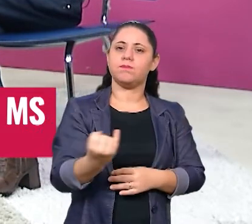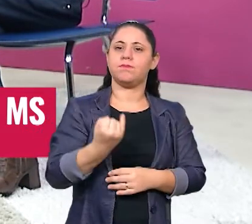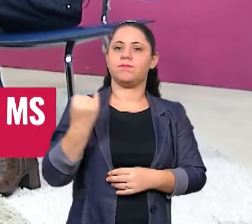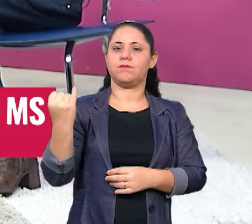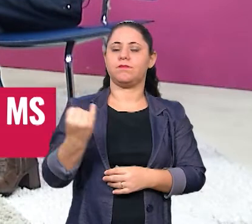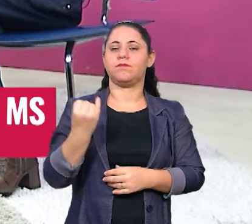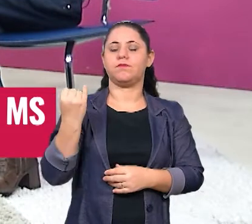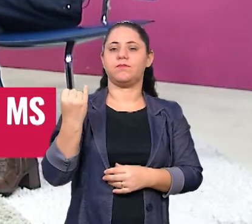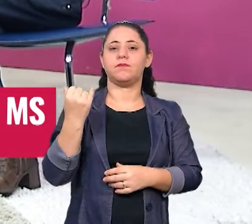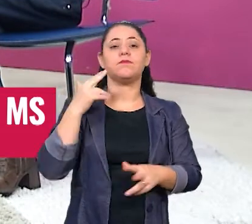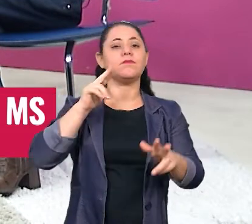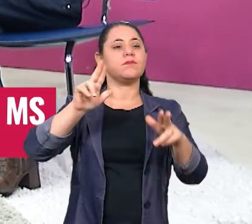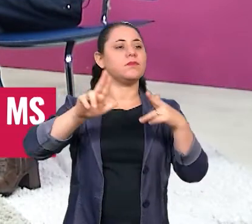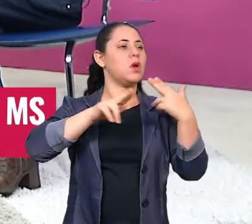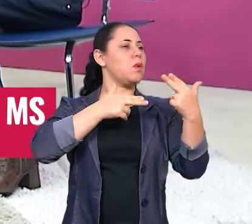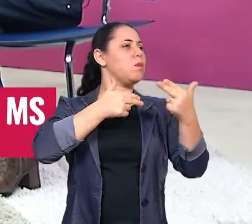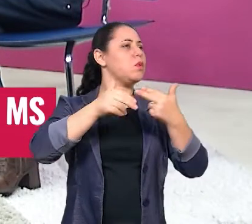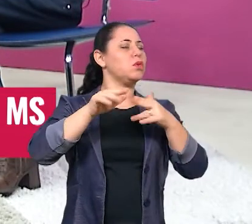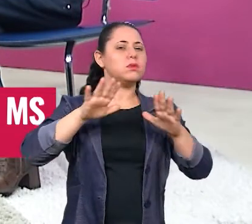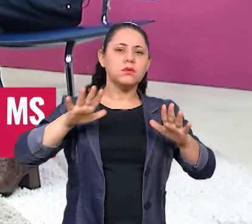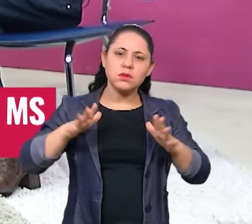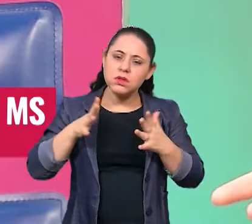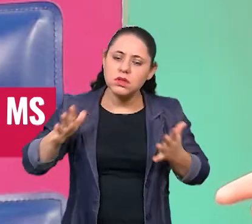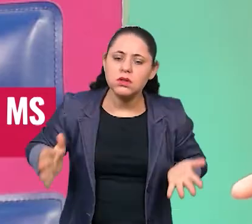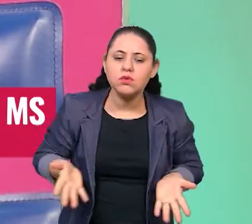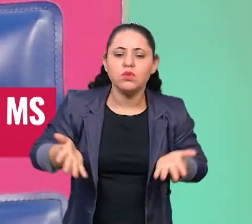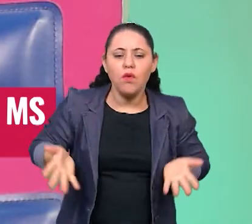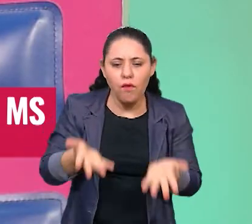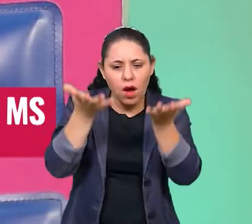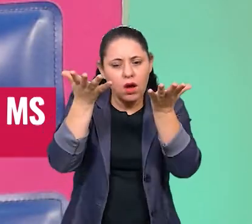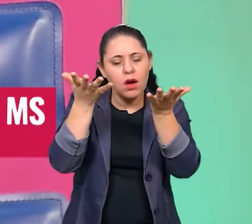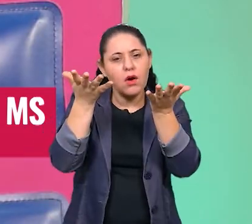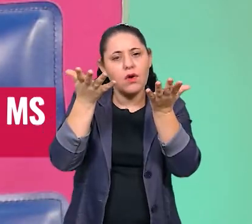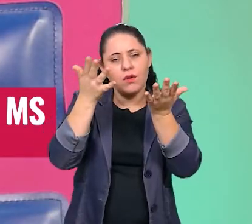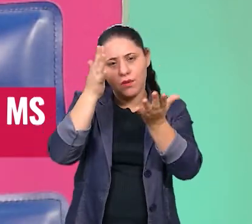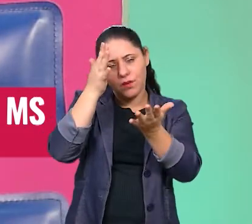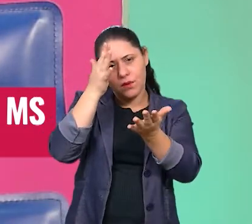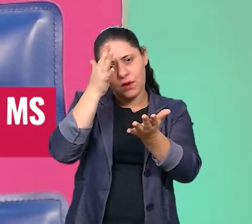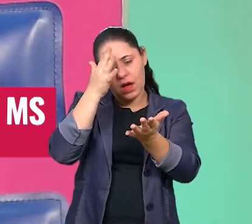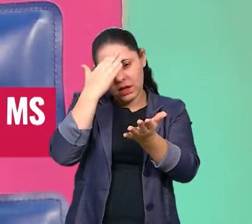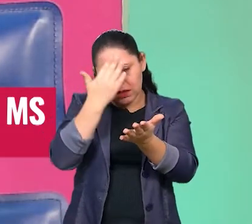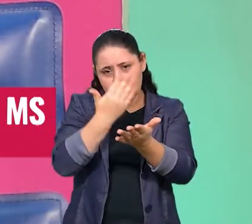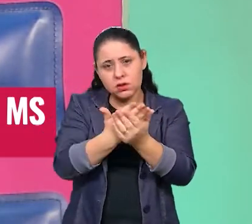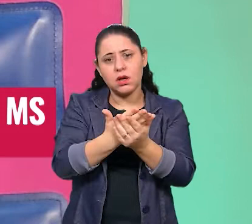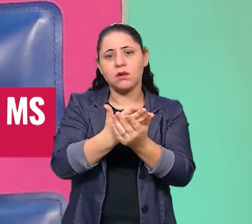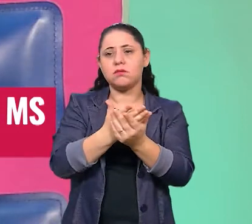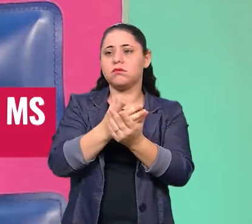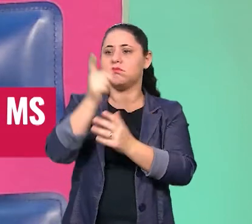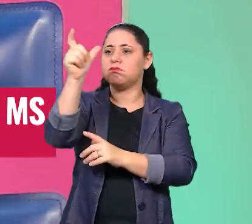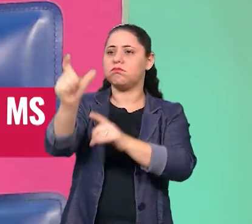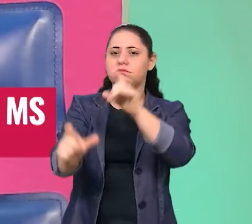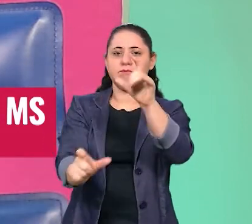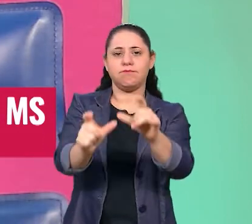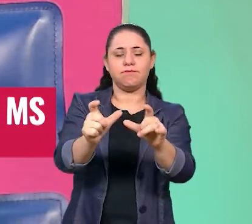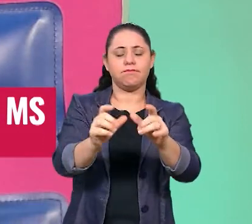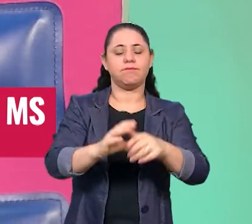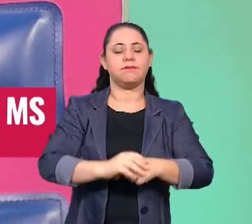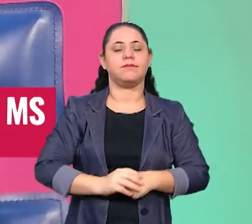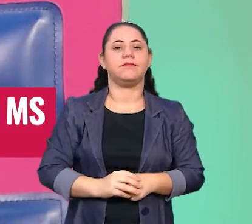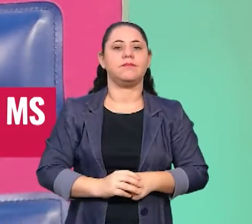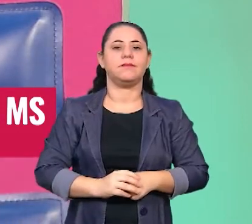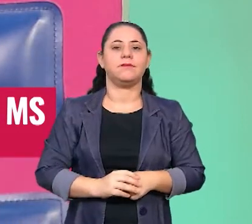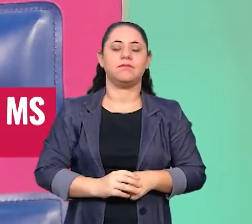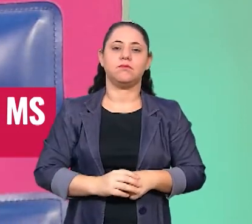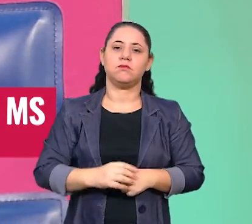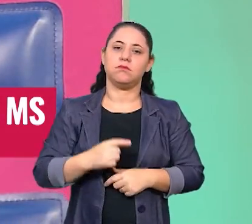de incentivar o filho, de acreditar, né, nessas Sim. pessoas? Então, eu hoje, assim, né, nós